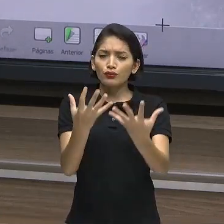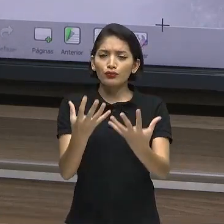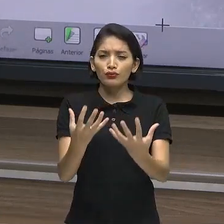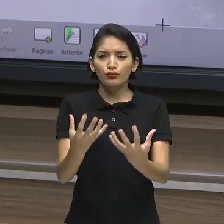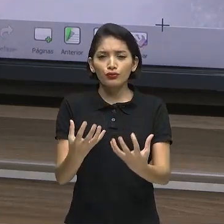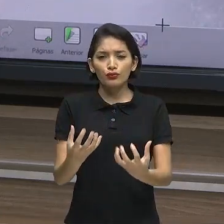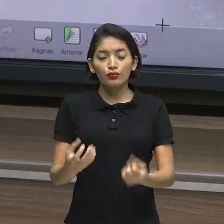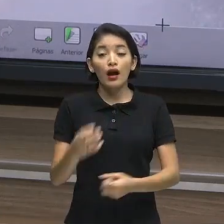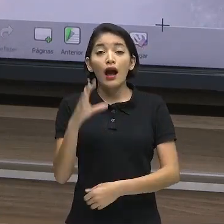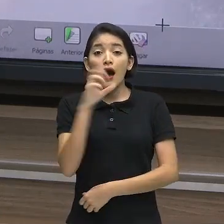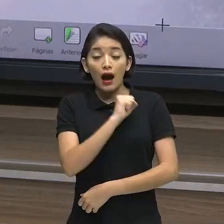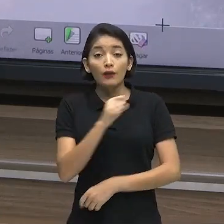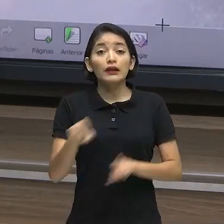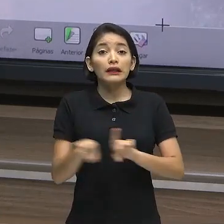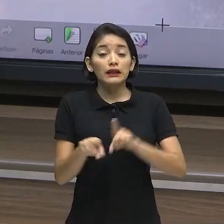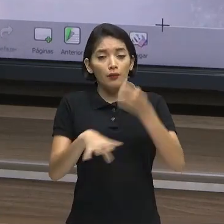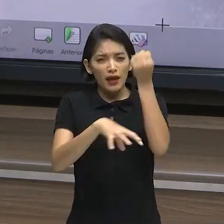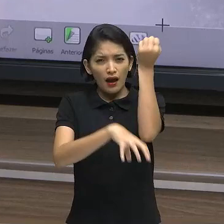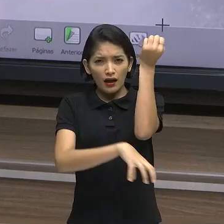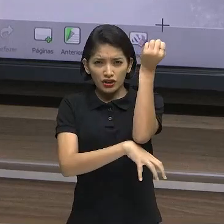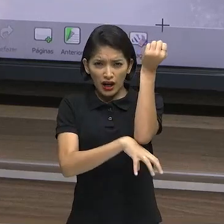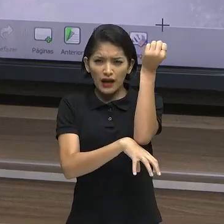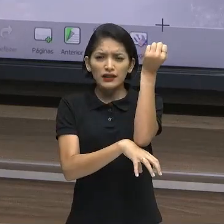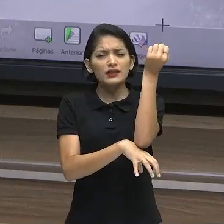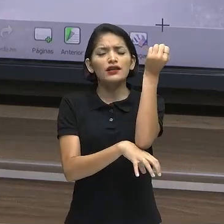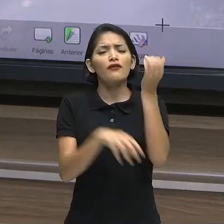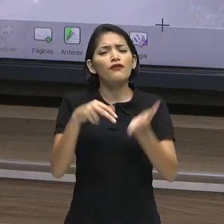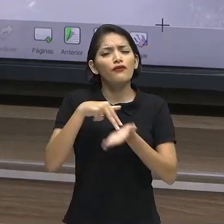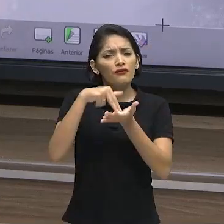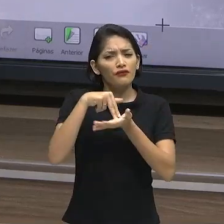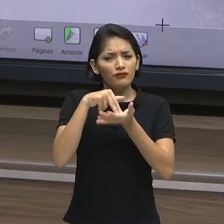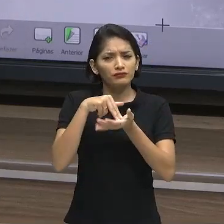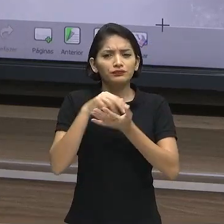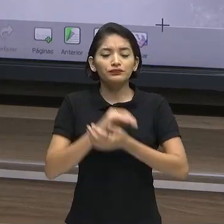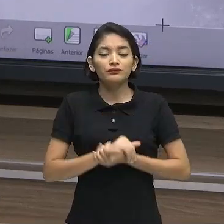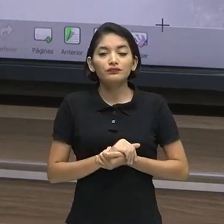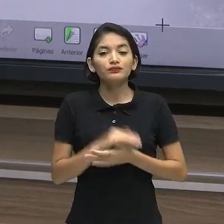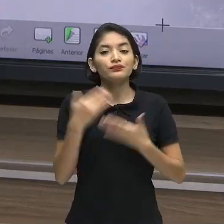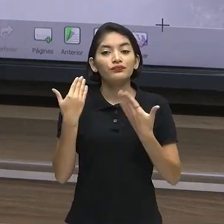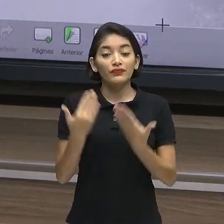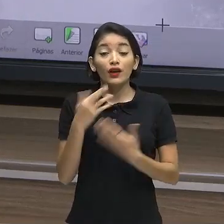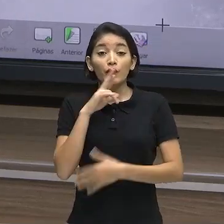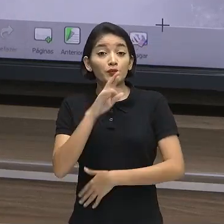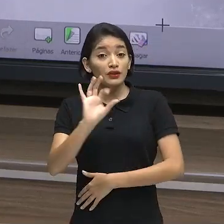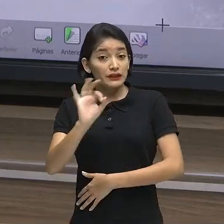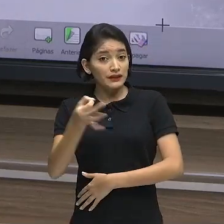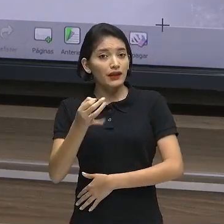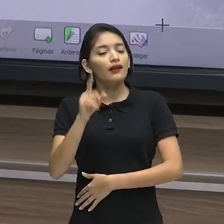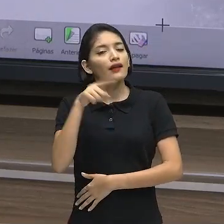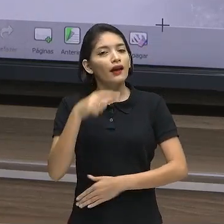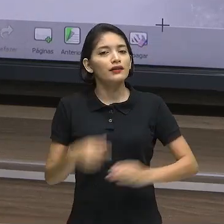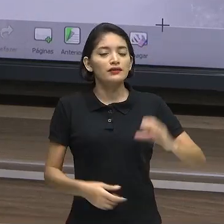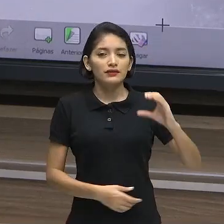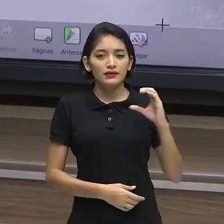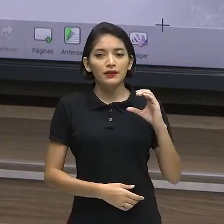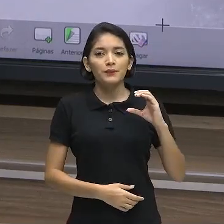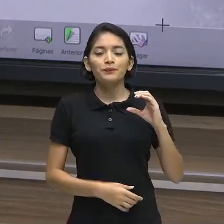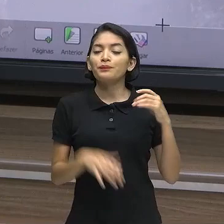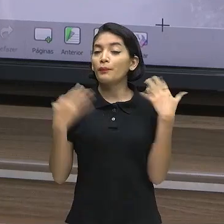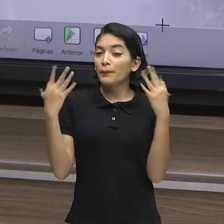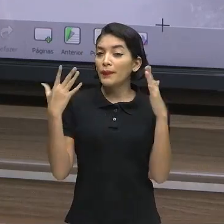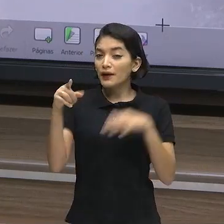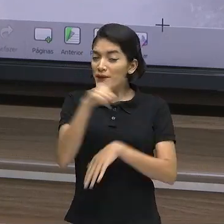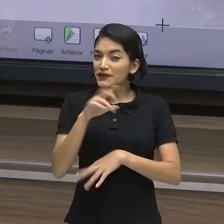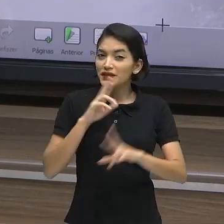as raízes fixem com mais facilidade também, tá? Então a gente tem aí a resposta correta, alternativa C, parabéns para quem